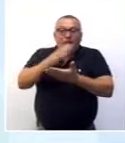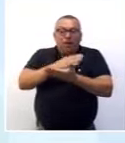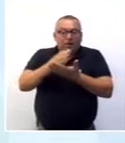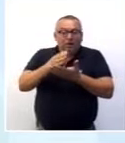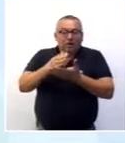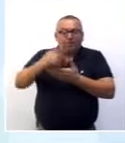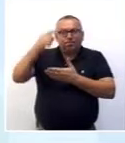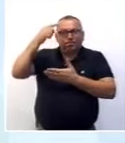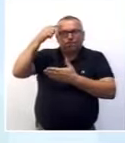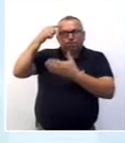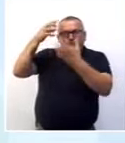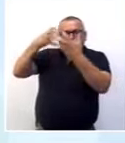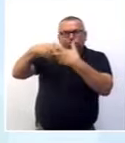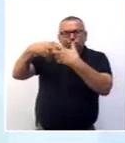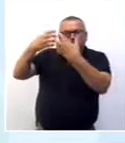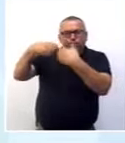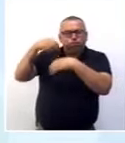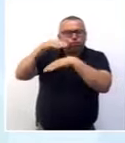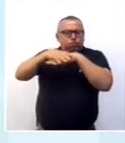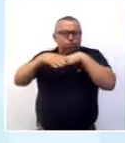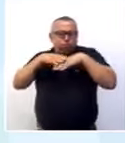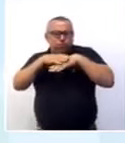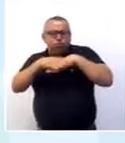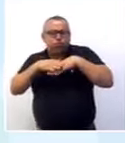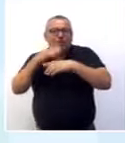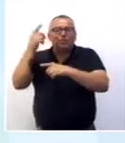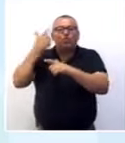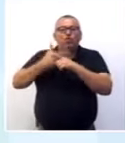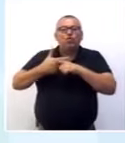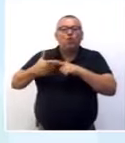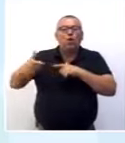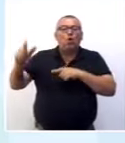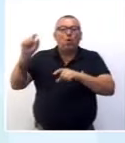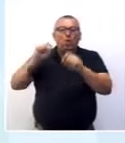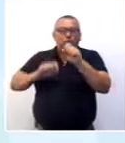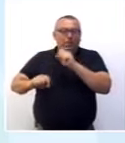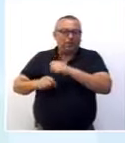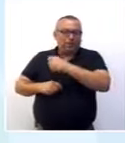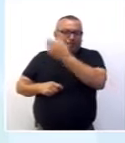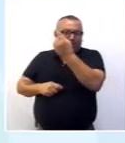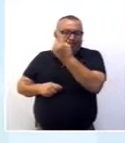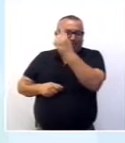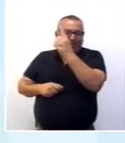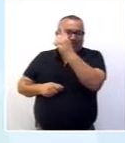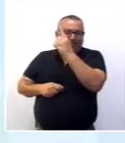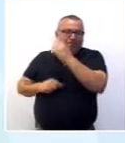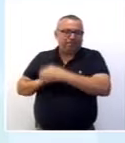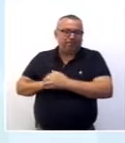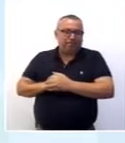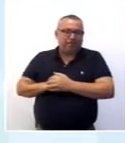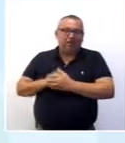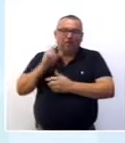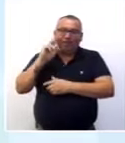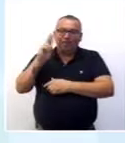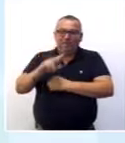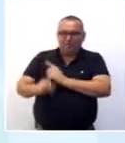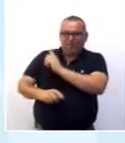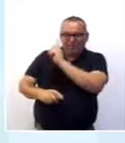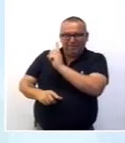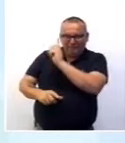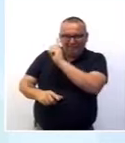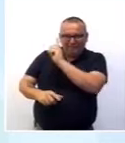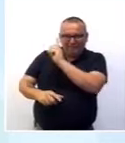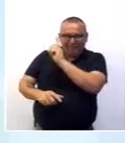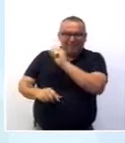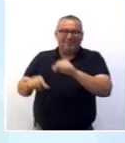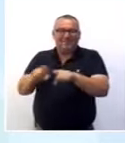a pensar e a conversar a respeito, né, dessas questões que envolvem a modernidade na literatura.